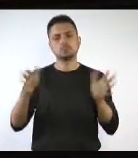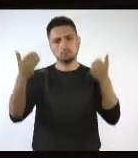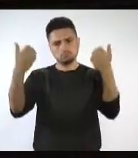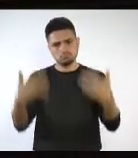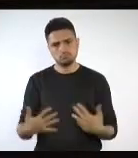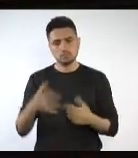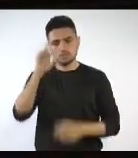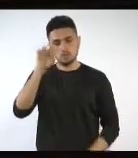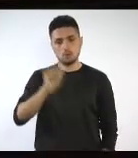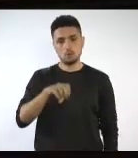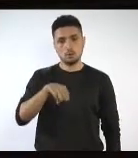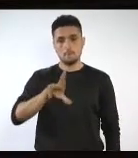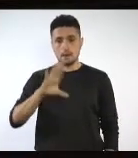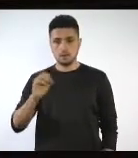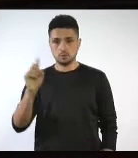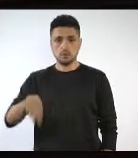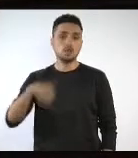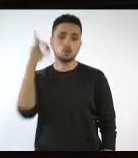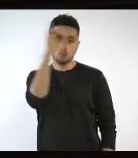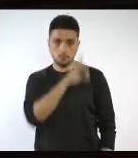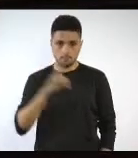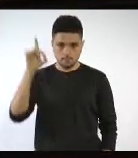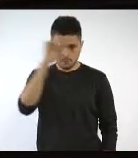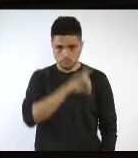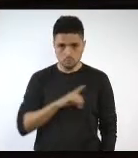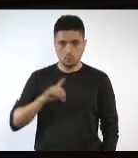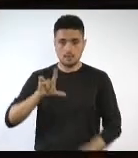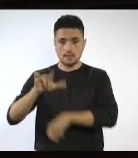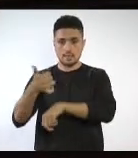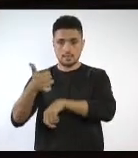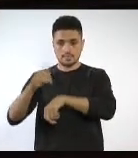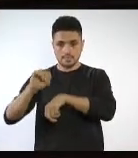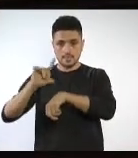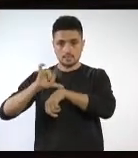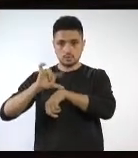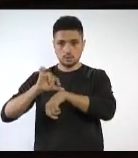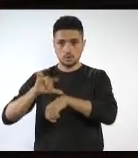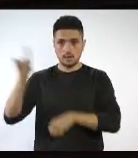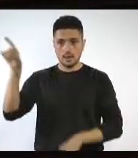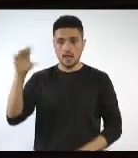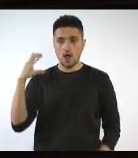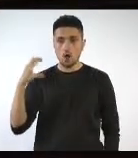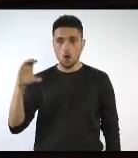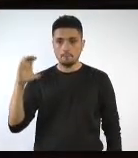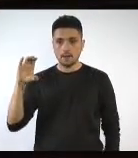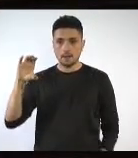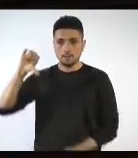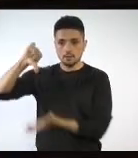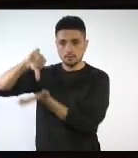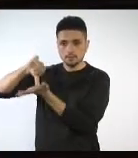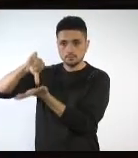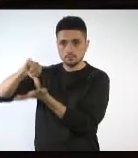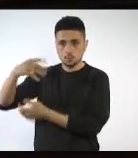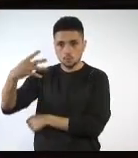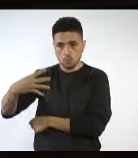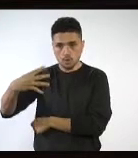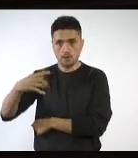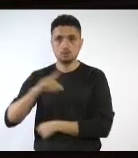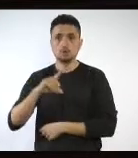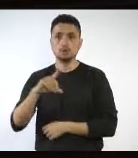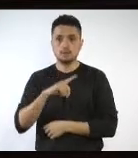que cai no domingo, a partir das 10 horas, no posto 4, em Copacabana, temos um ato de